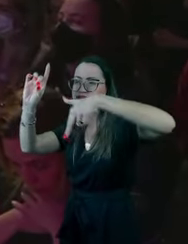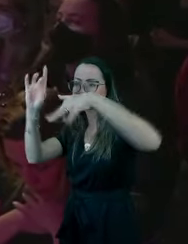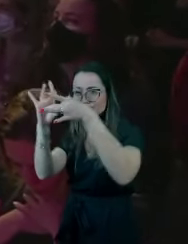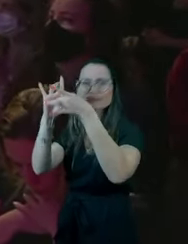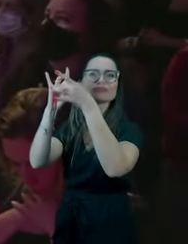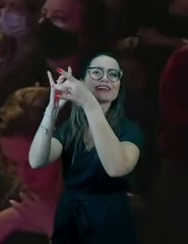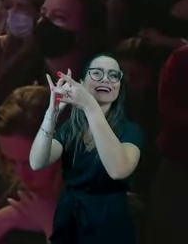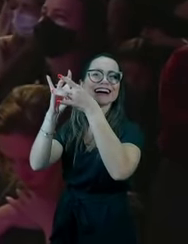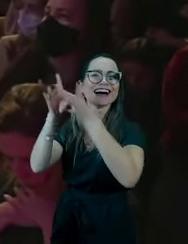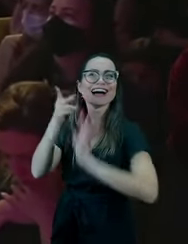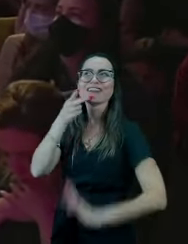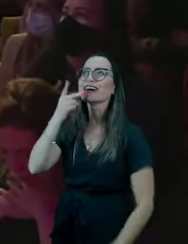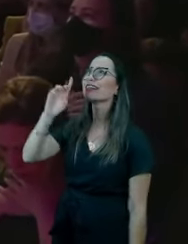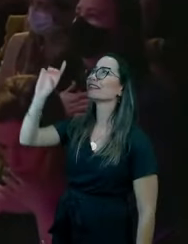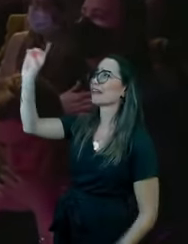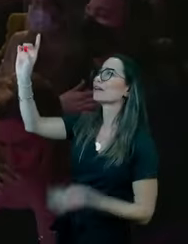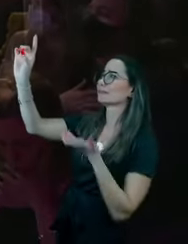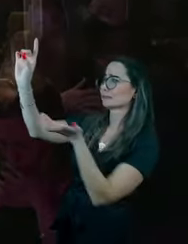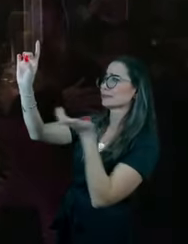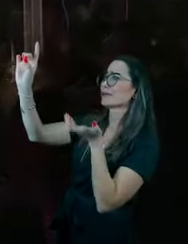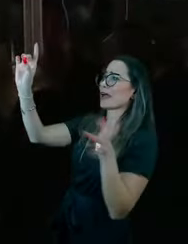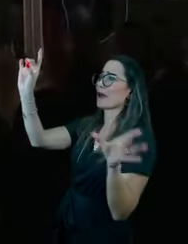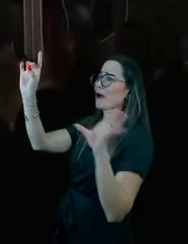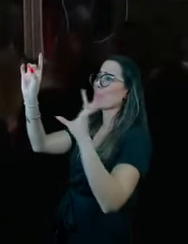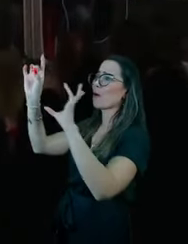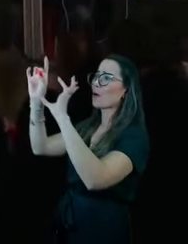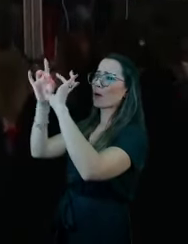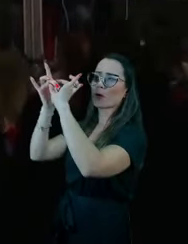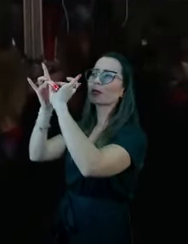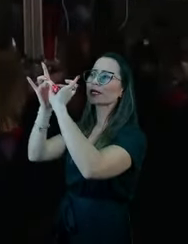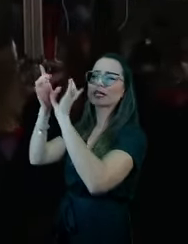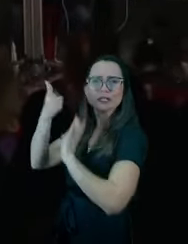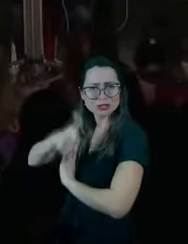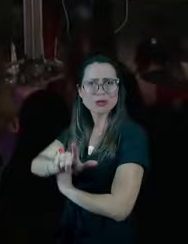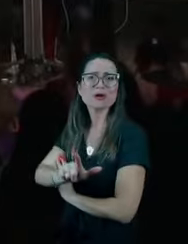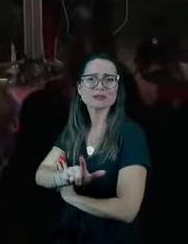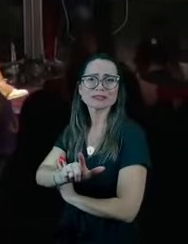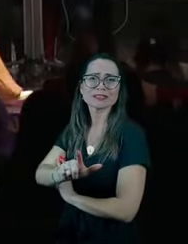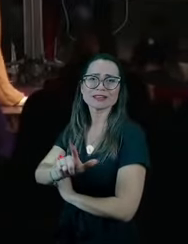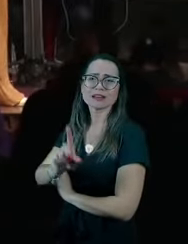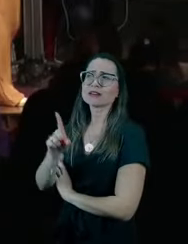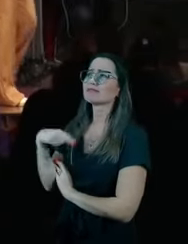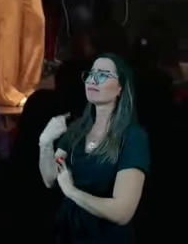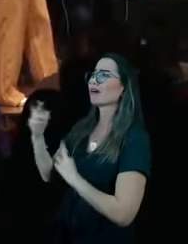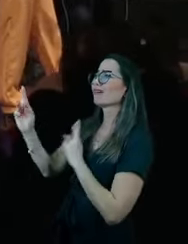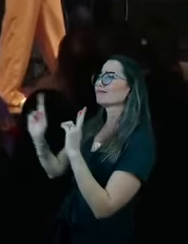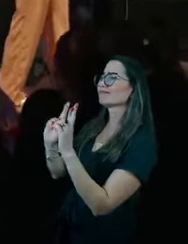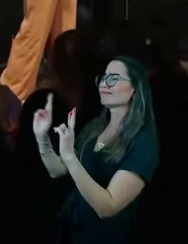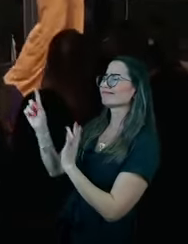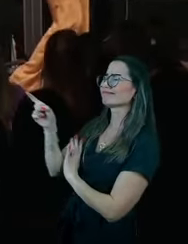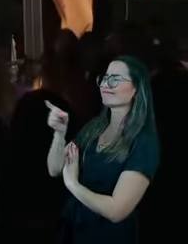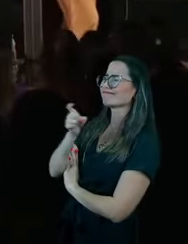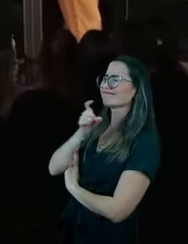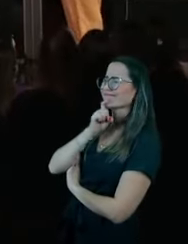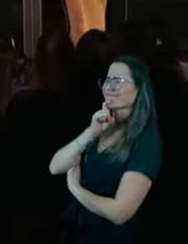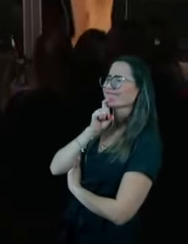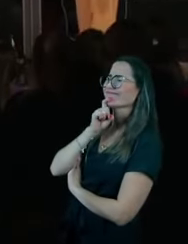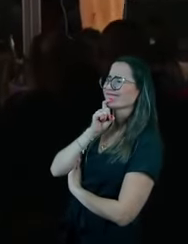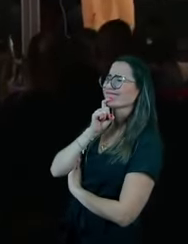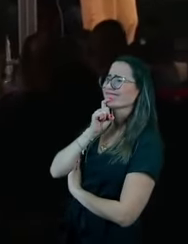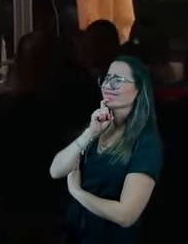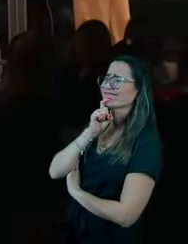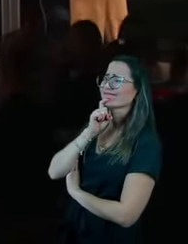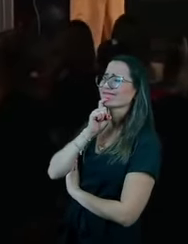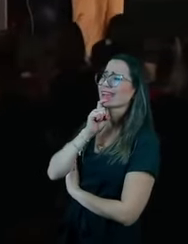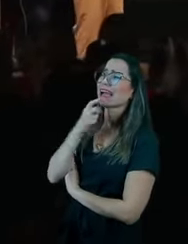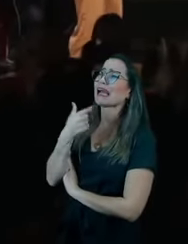assim: Deus, eu quero me ligar a Ti outra vez. O nosso relacionamento está tão frio, eu já não me sinto